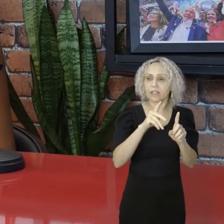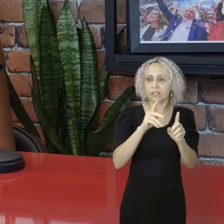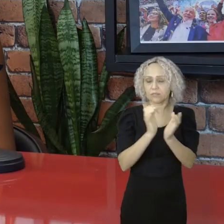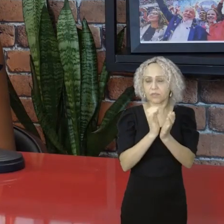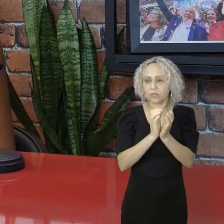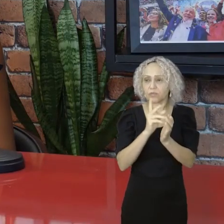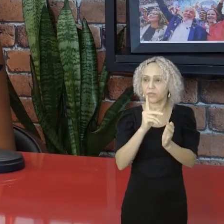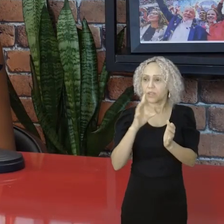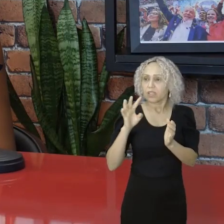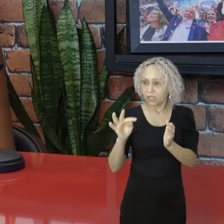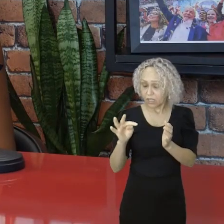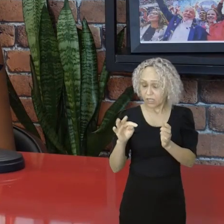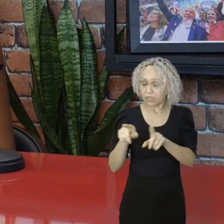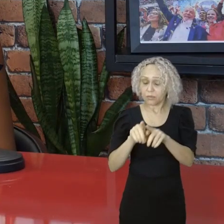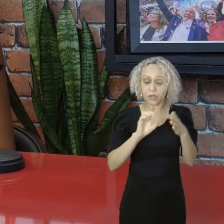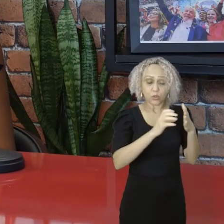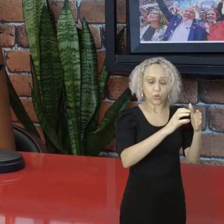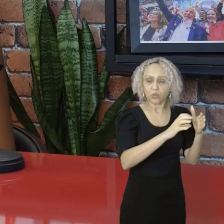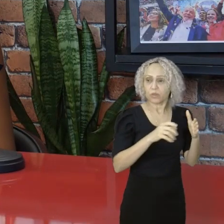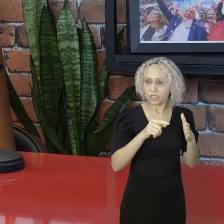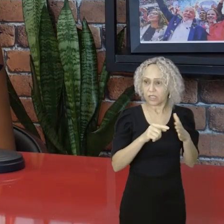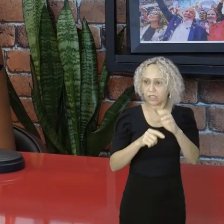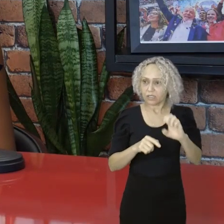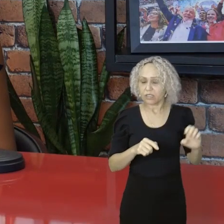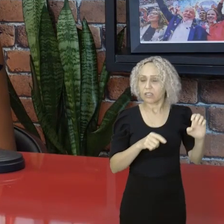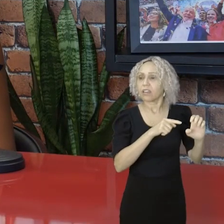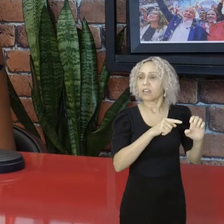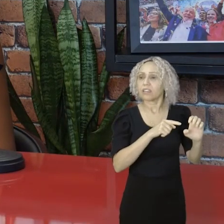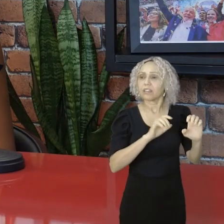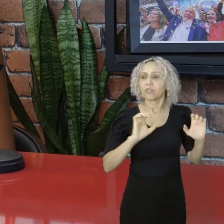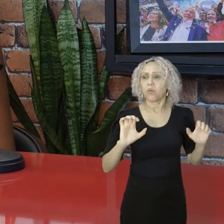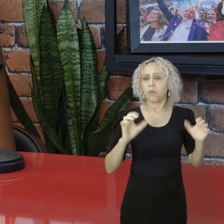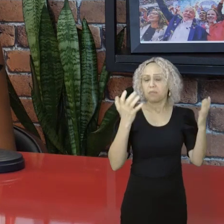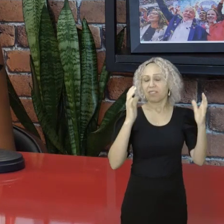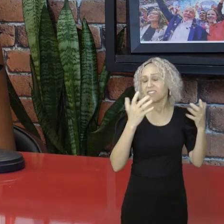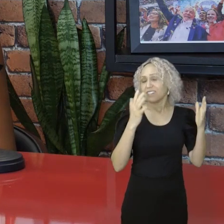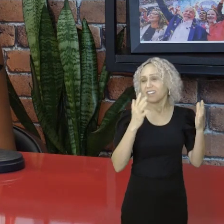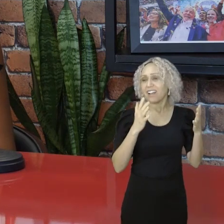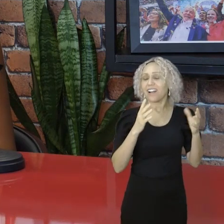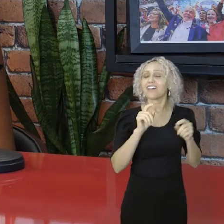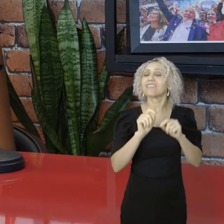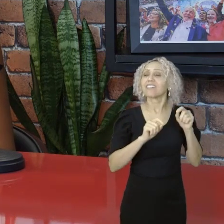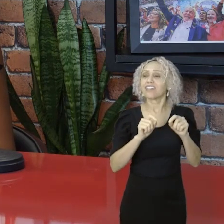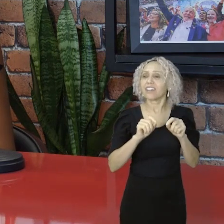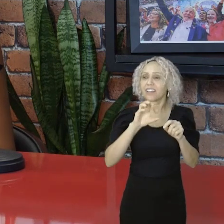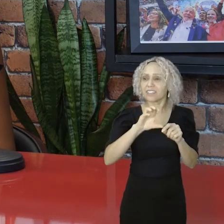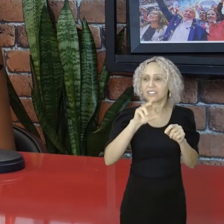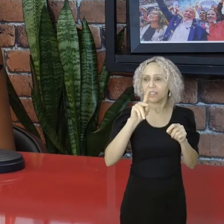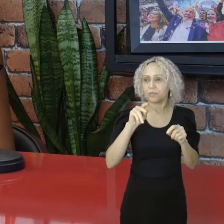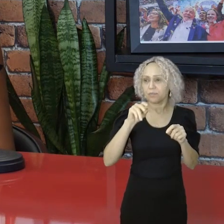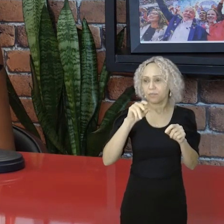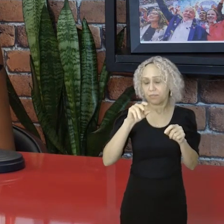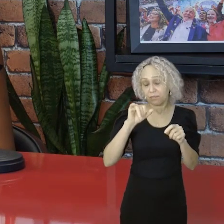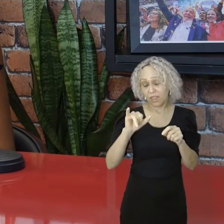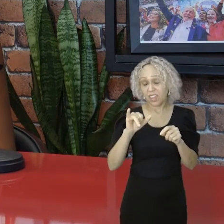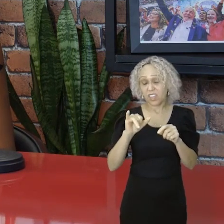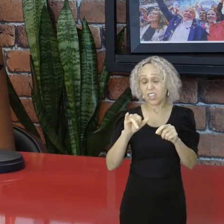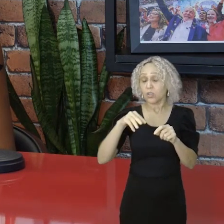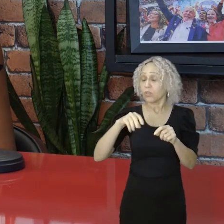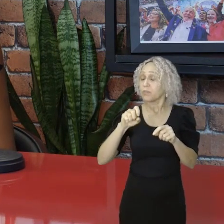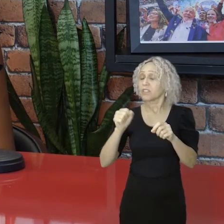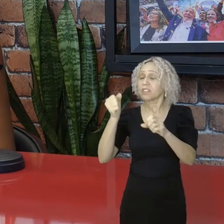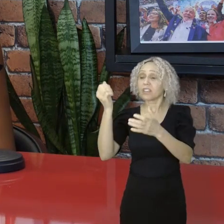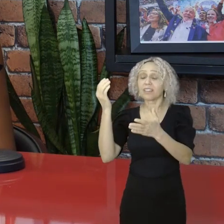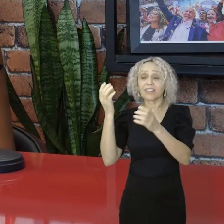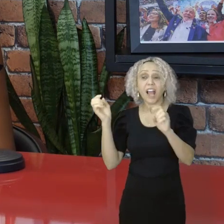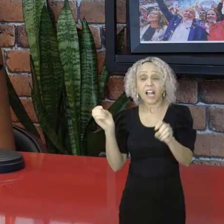Parlamentares da bancada do PT e de outros partidos da esquerda comemoraram o enterro definitivo da CPI do MST. A